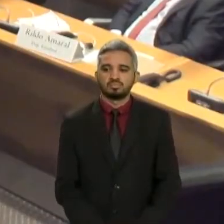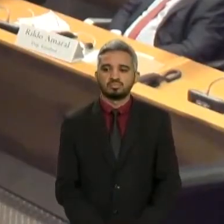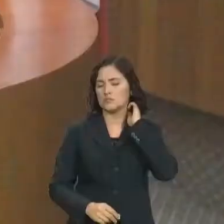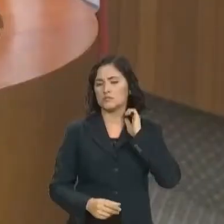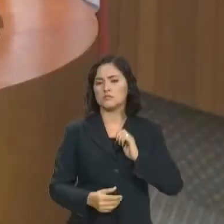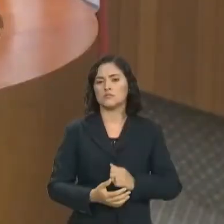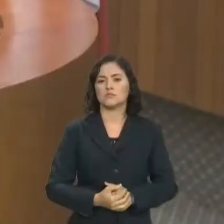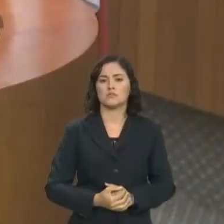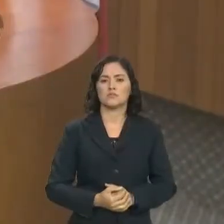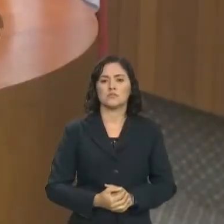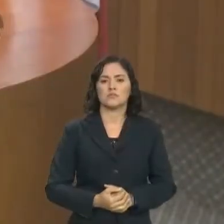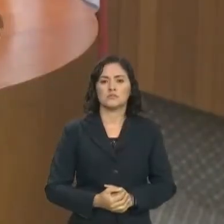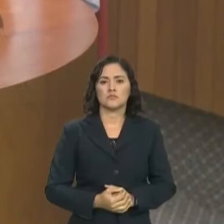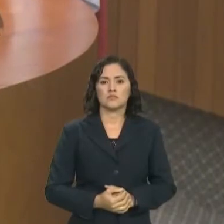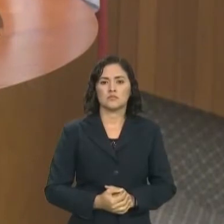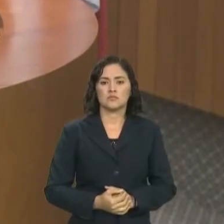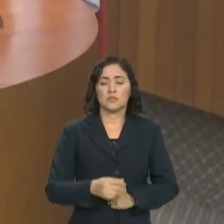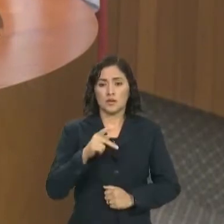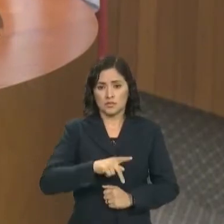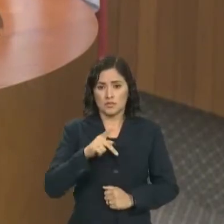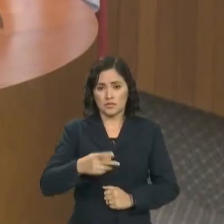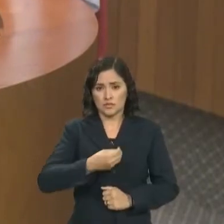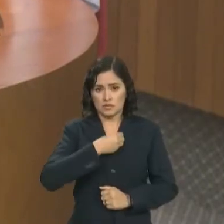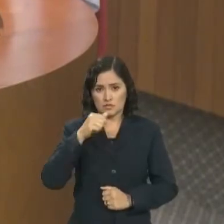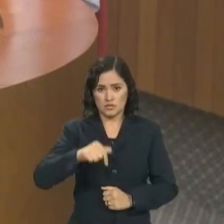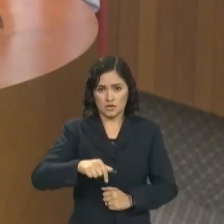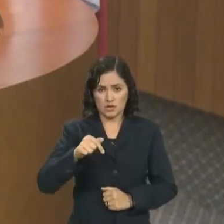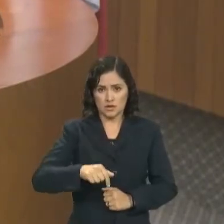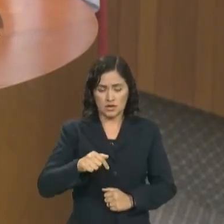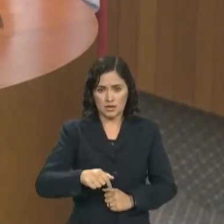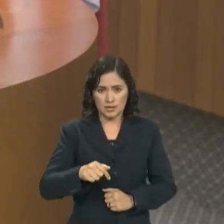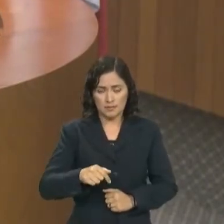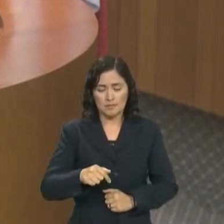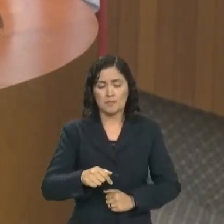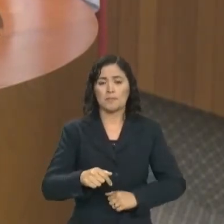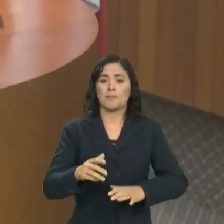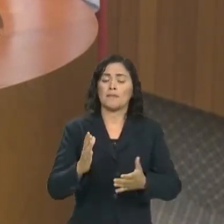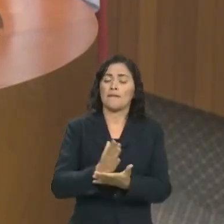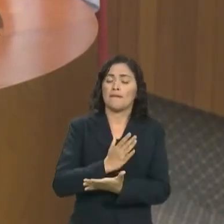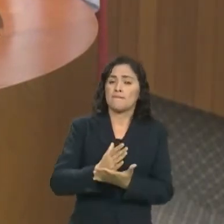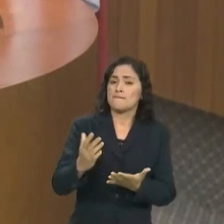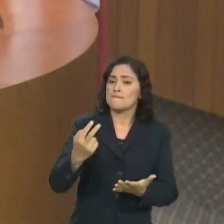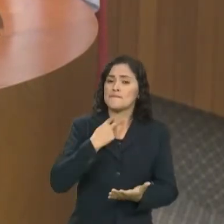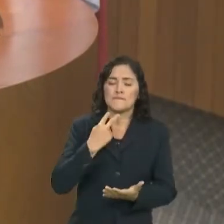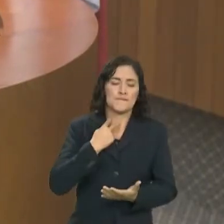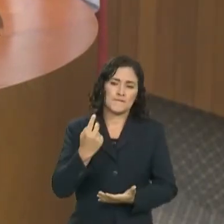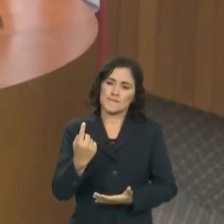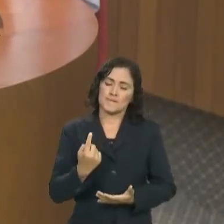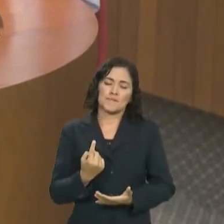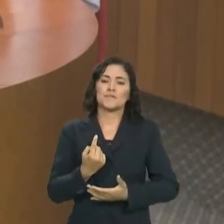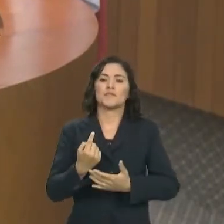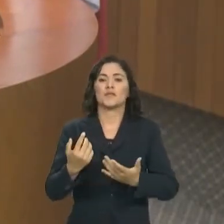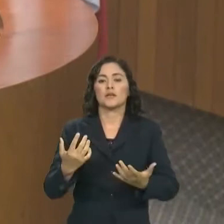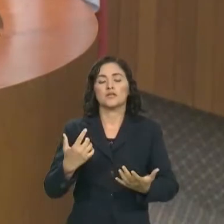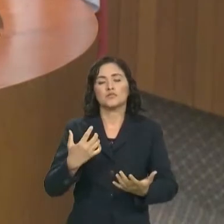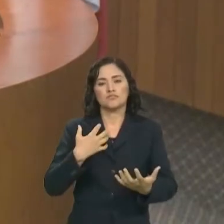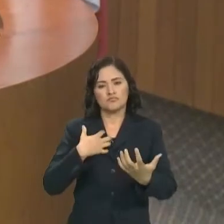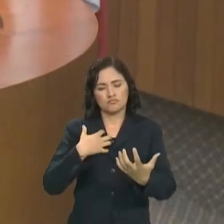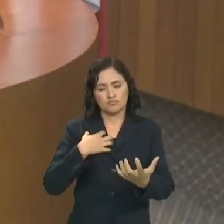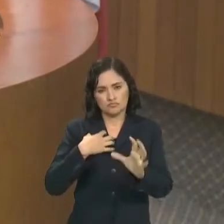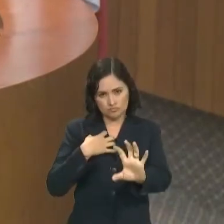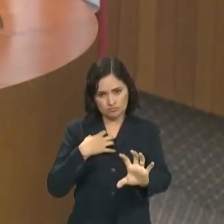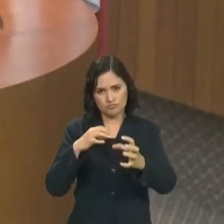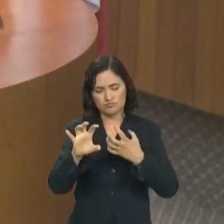Monção. Aos professores aqui presentes, aos que não puderam vir, a nossa solidariedade, e contem conosco para que isso